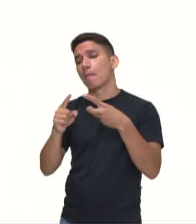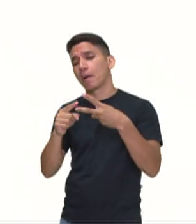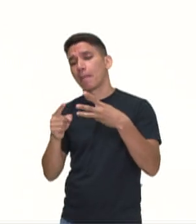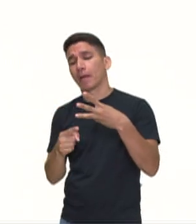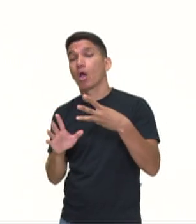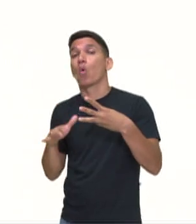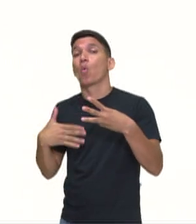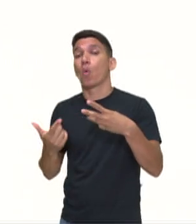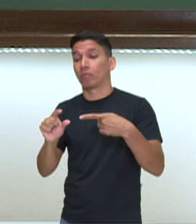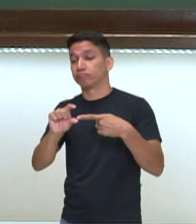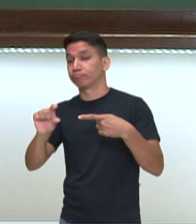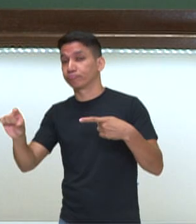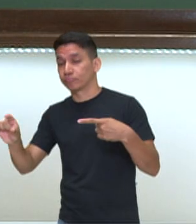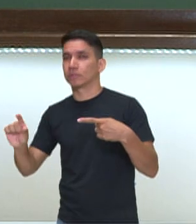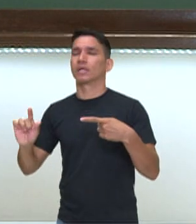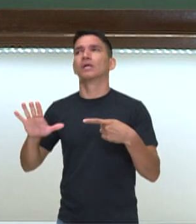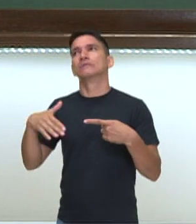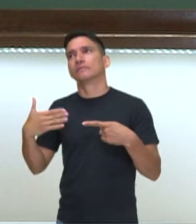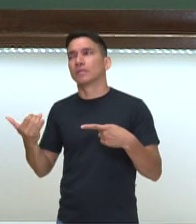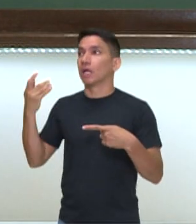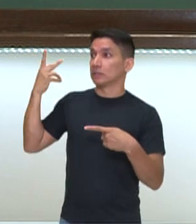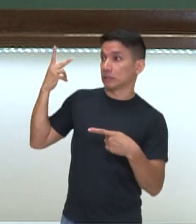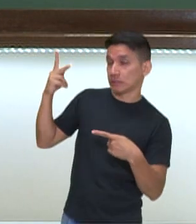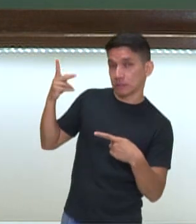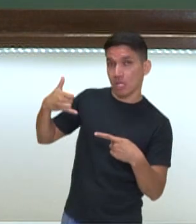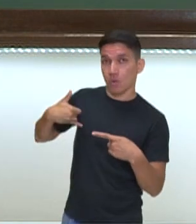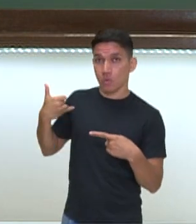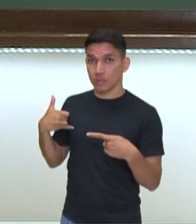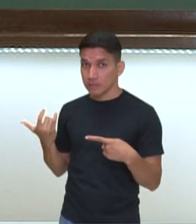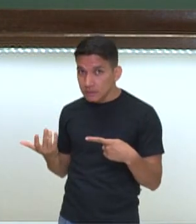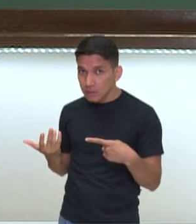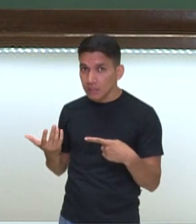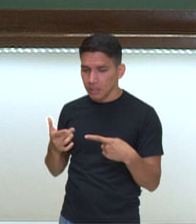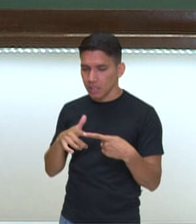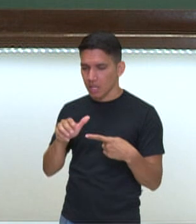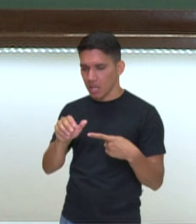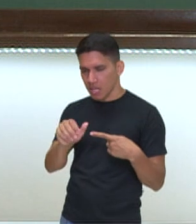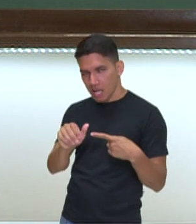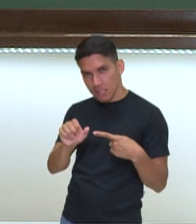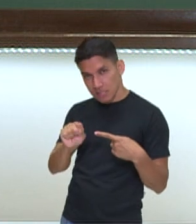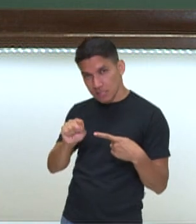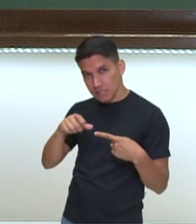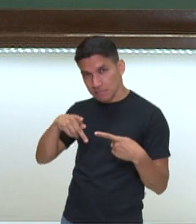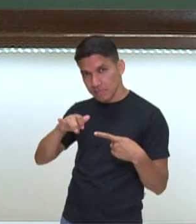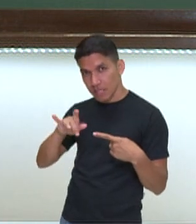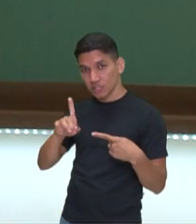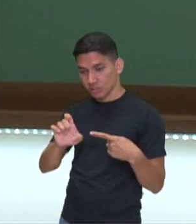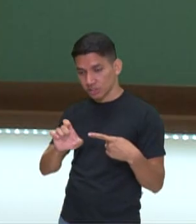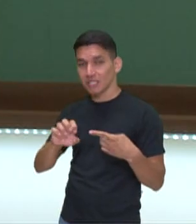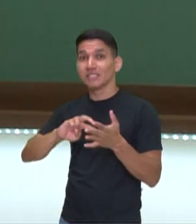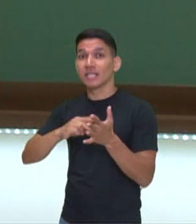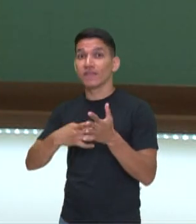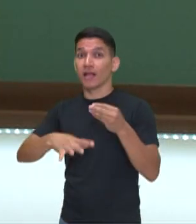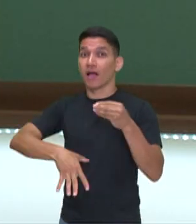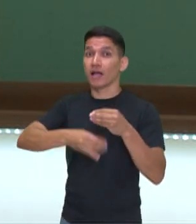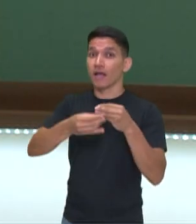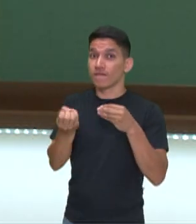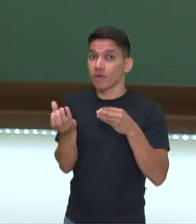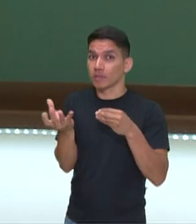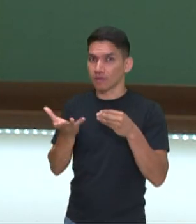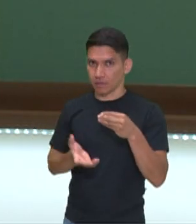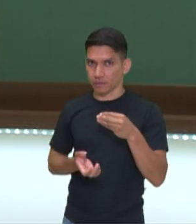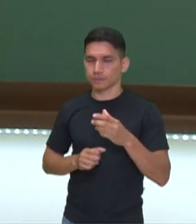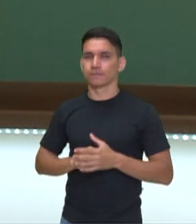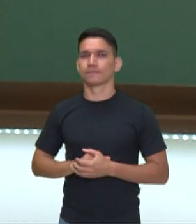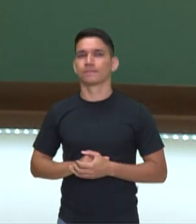sua idade, ou apesar da idade dele. Então aqui o despite vem adicionar mais informação. The road was in bad